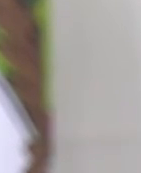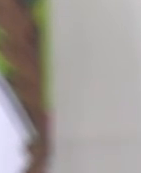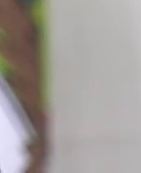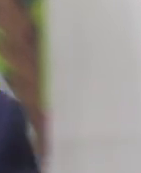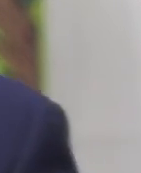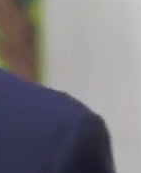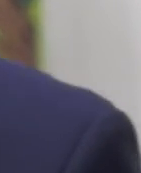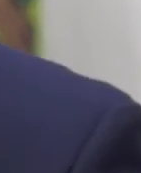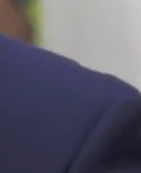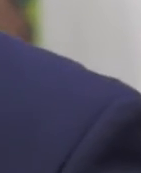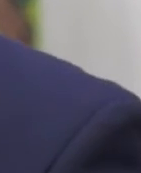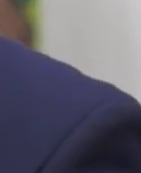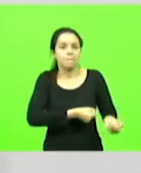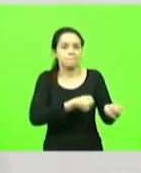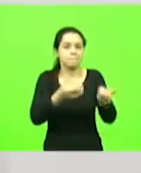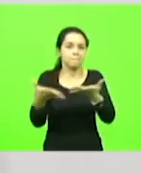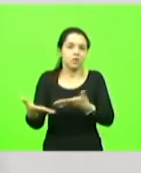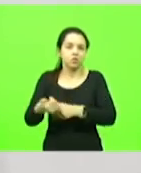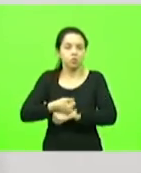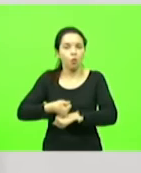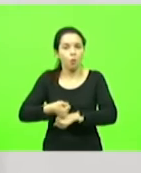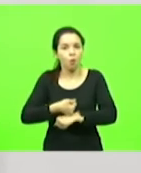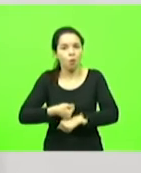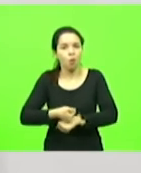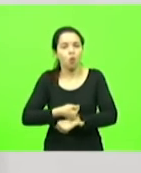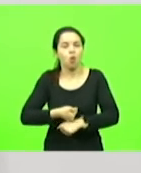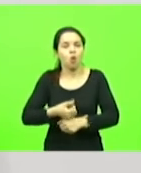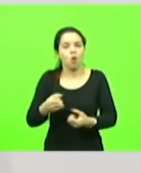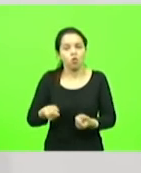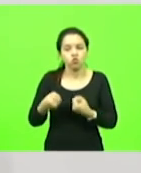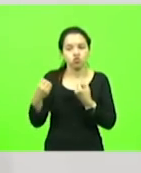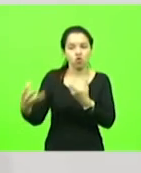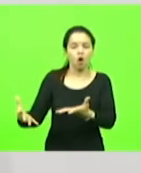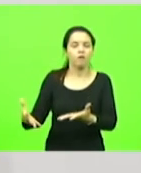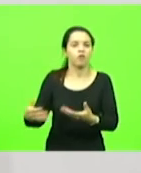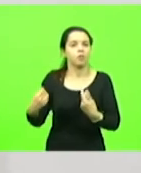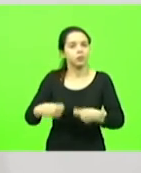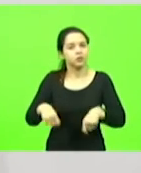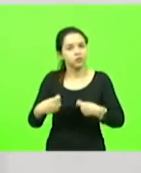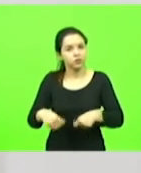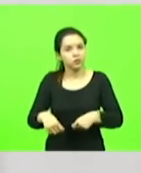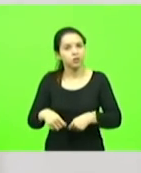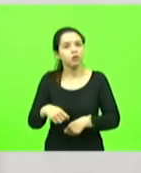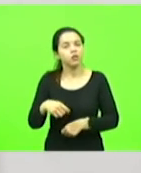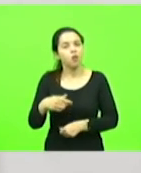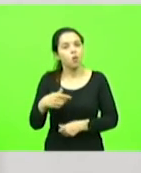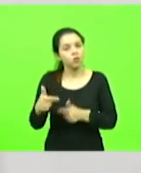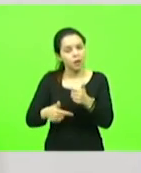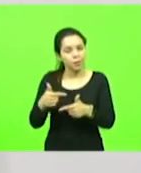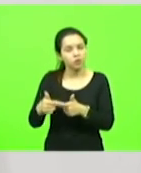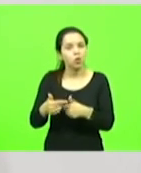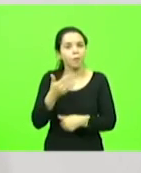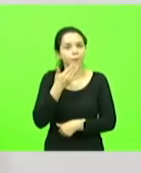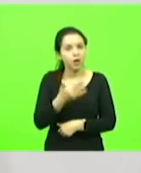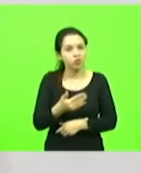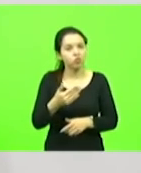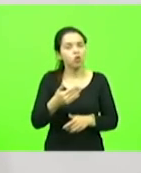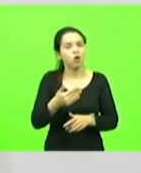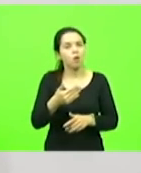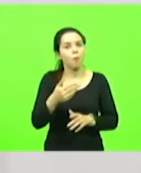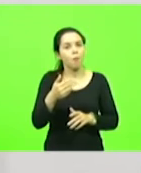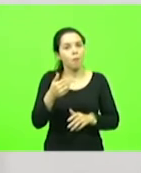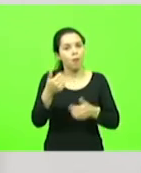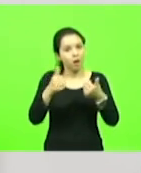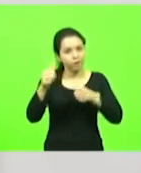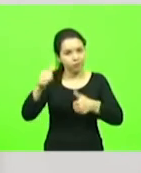revisão do ato administrativo Oi e o quê que pede o pescador Pede uma revisão na portaria 445 do